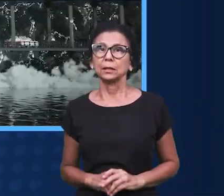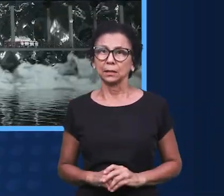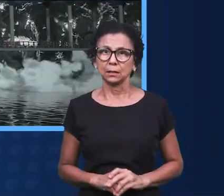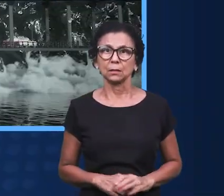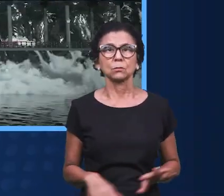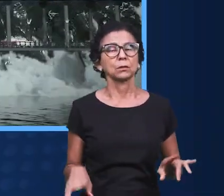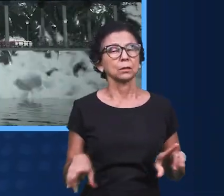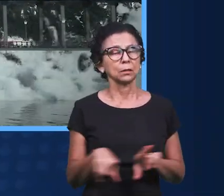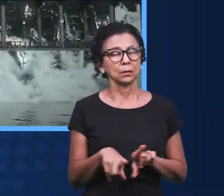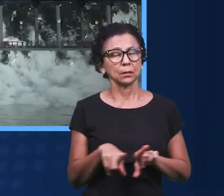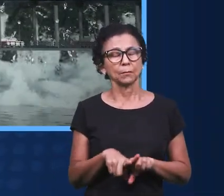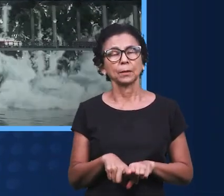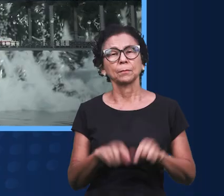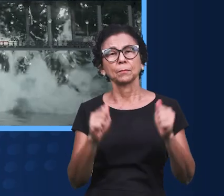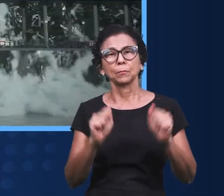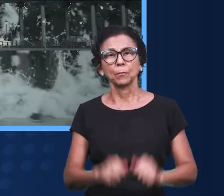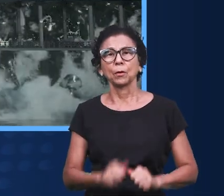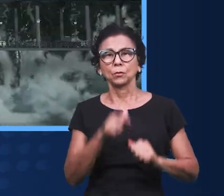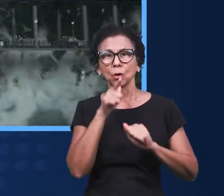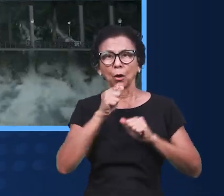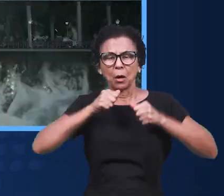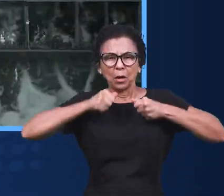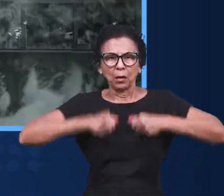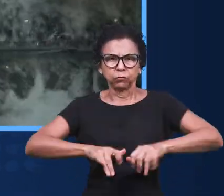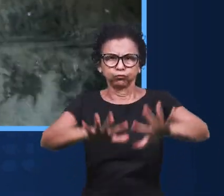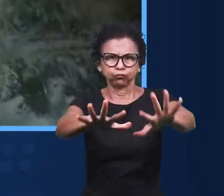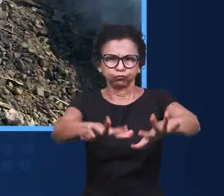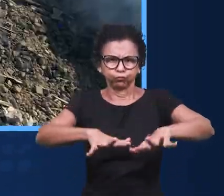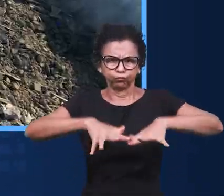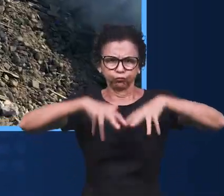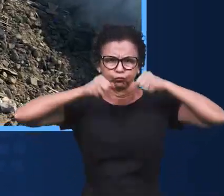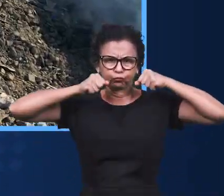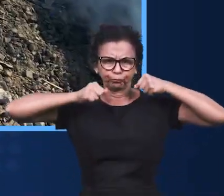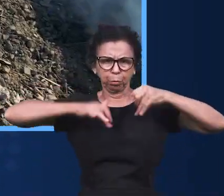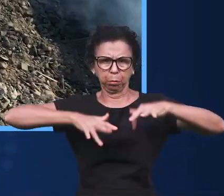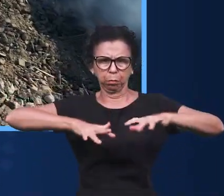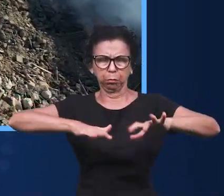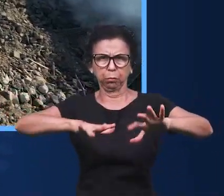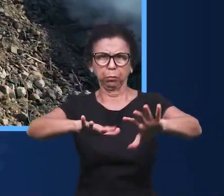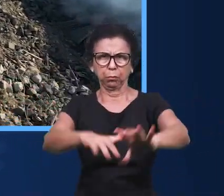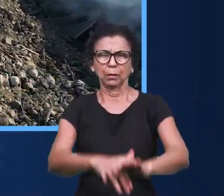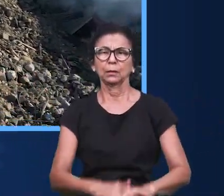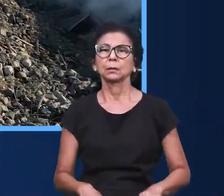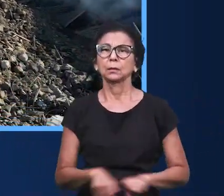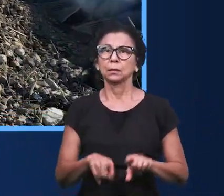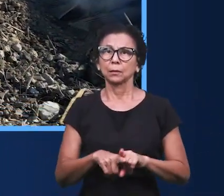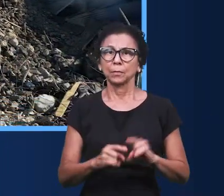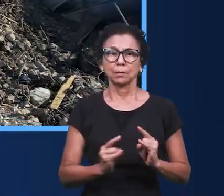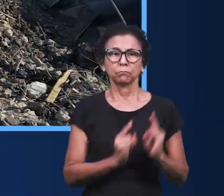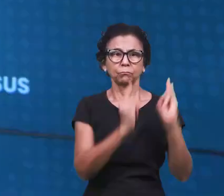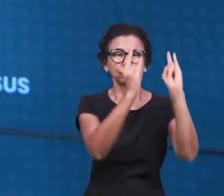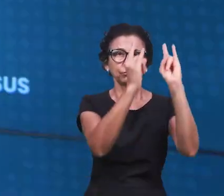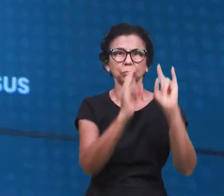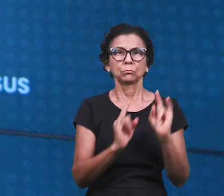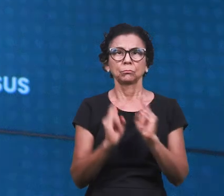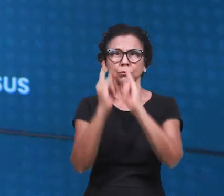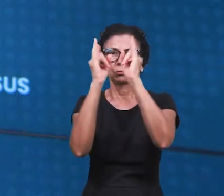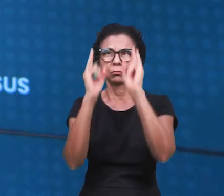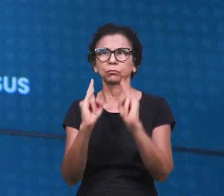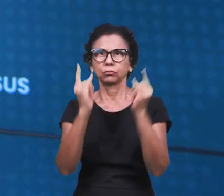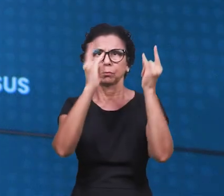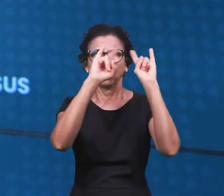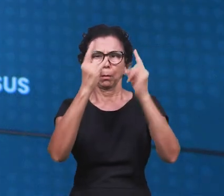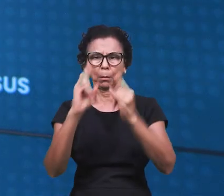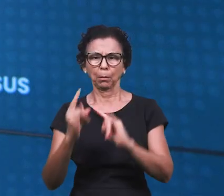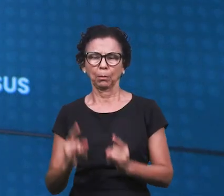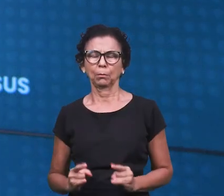Pacífico, pode desencadear tsunamis devastadores e o colapso de centenas de edifícios. Vamos ouvir agora